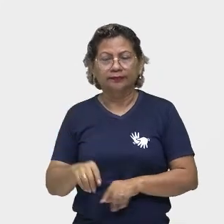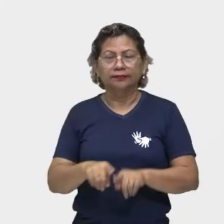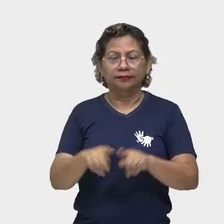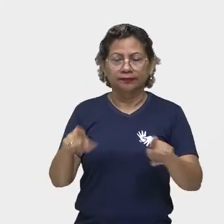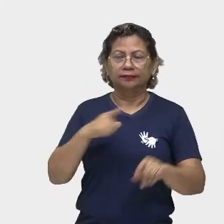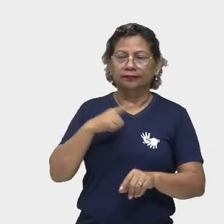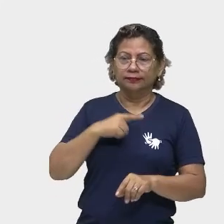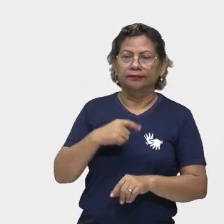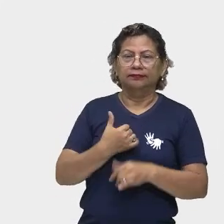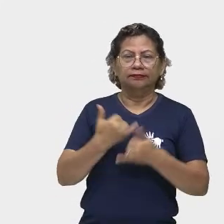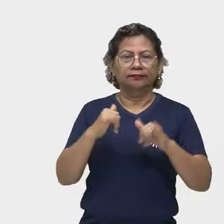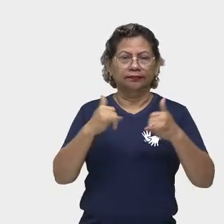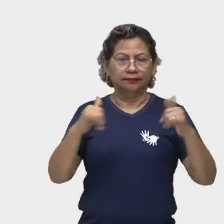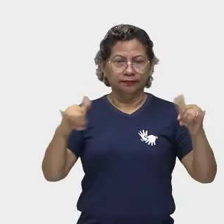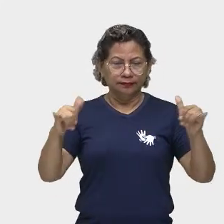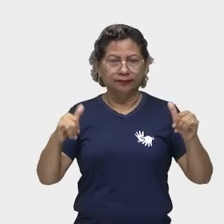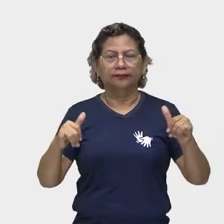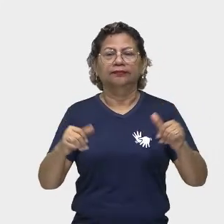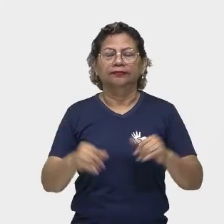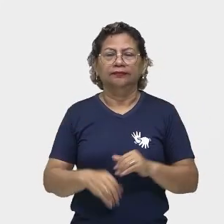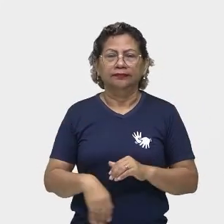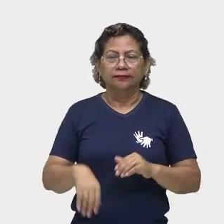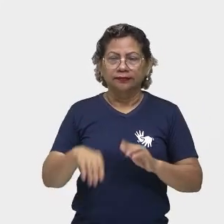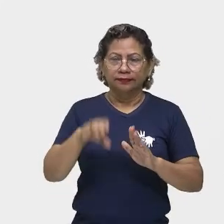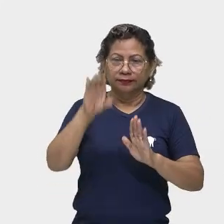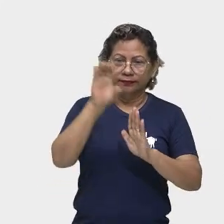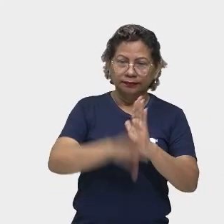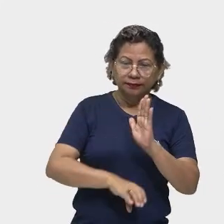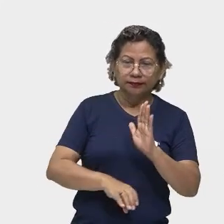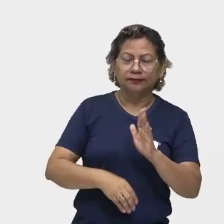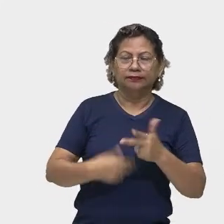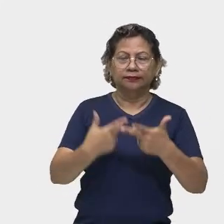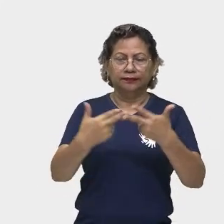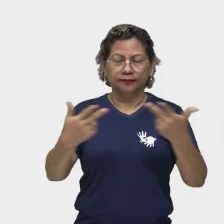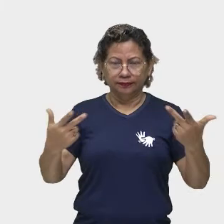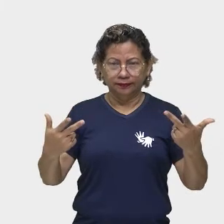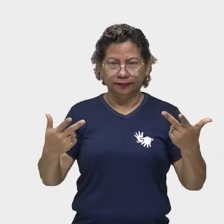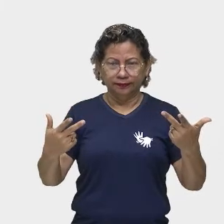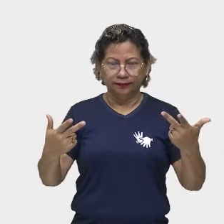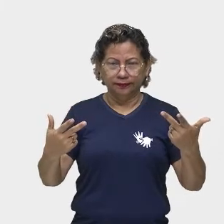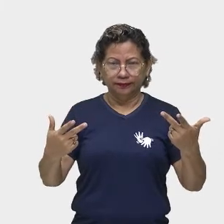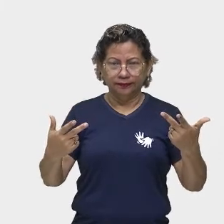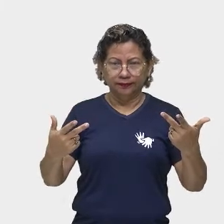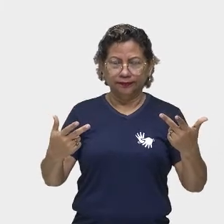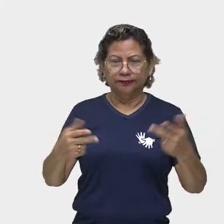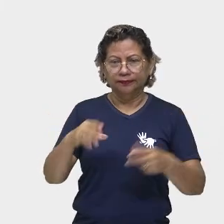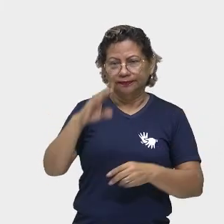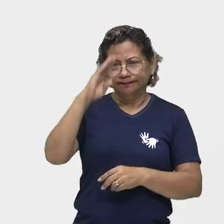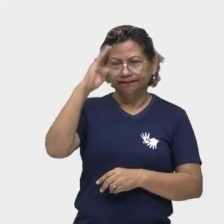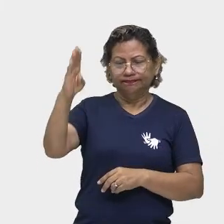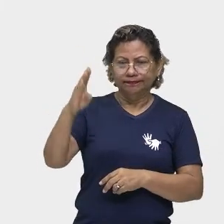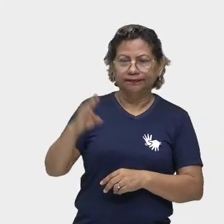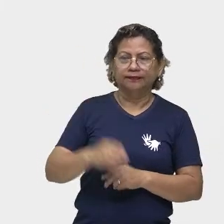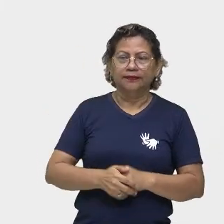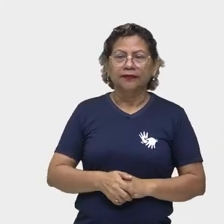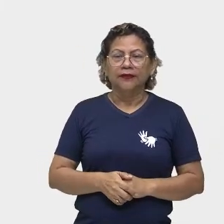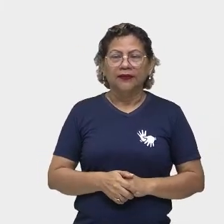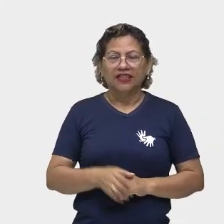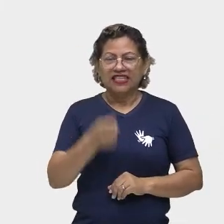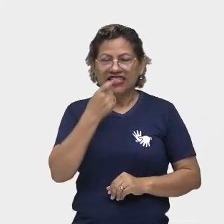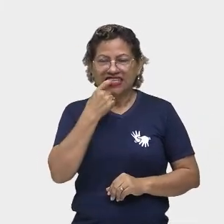eletricidade, combustíveis e na constituição de matérias-primas para inúmeros produtos como a borracha sintética e o